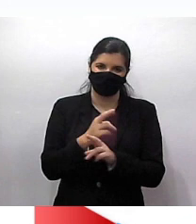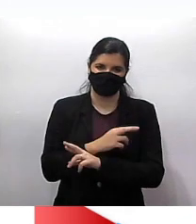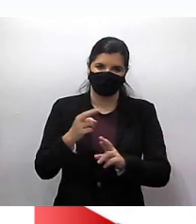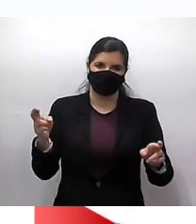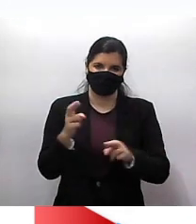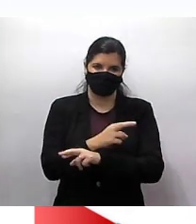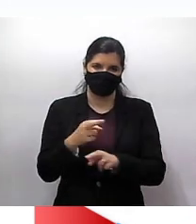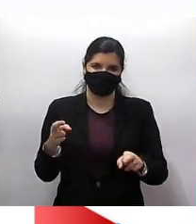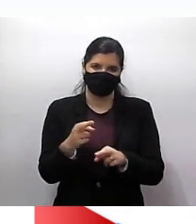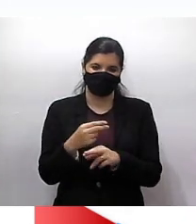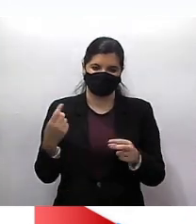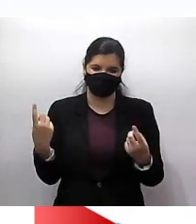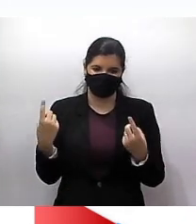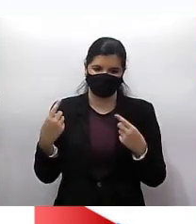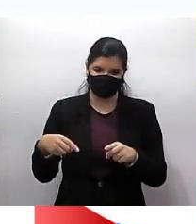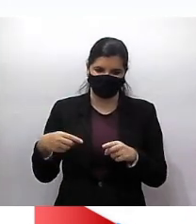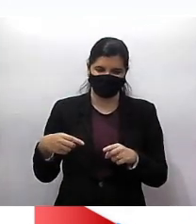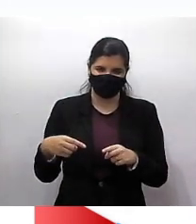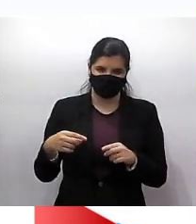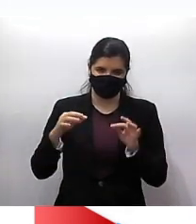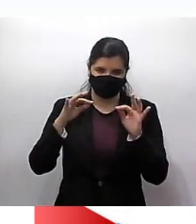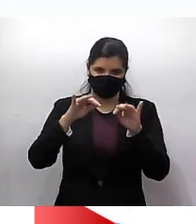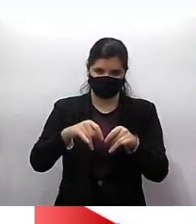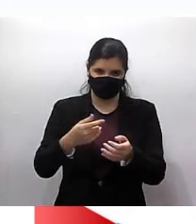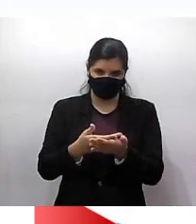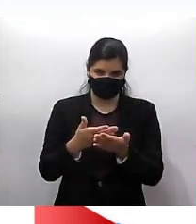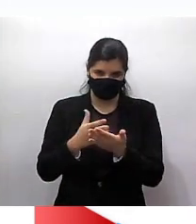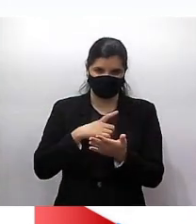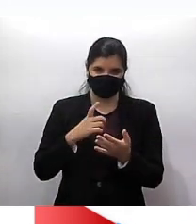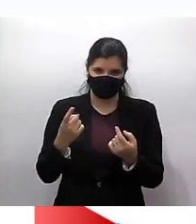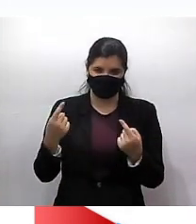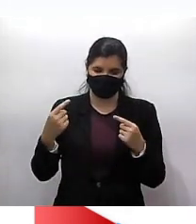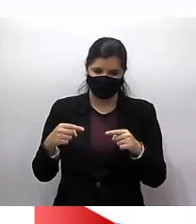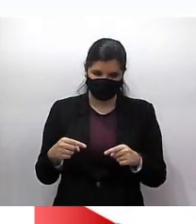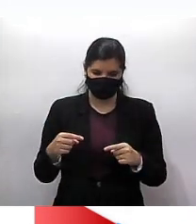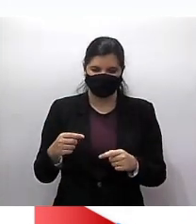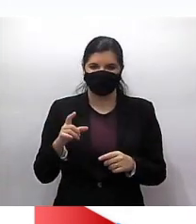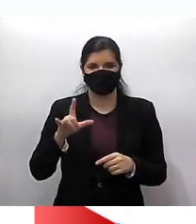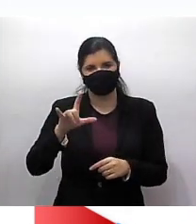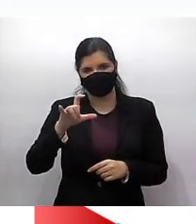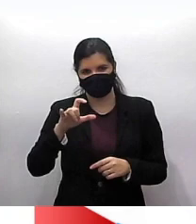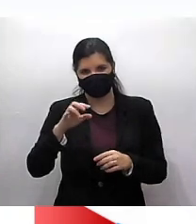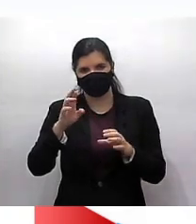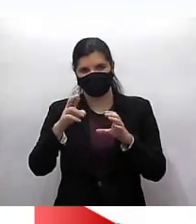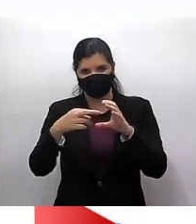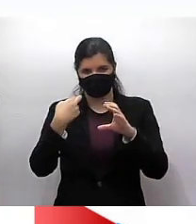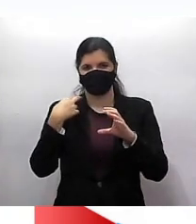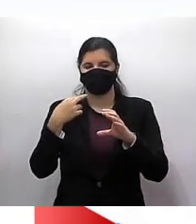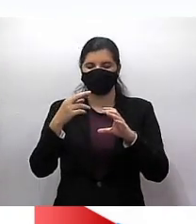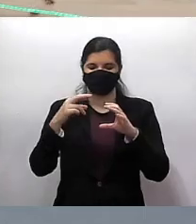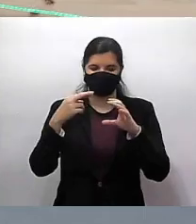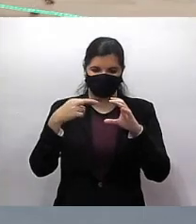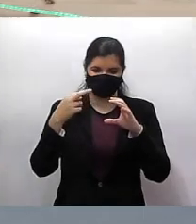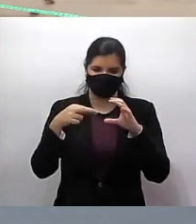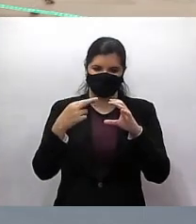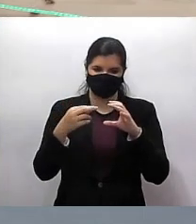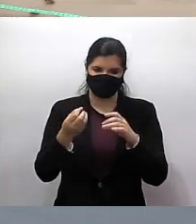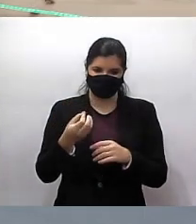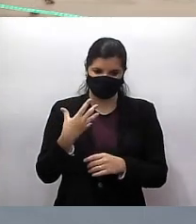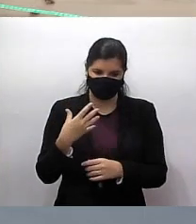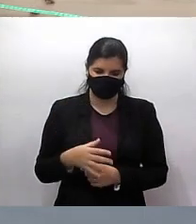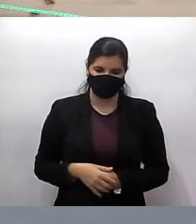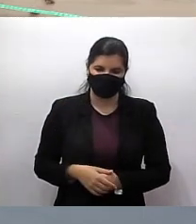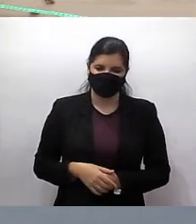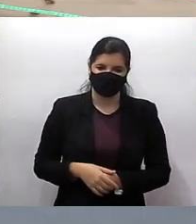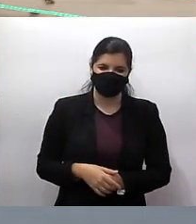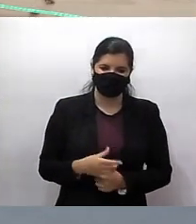relacionar com o desafio. Não esquece, no final da aula tem um desafio aí pra gente. Manda no Instagram, Robertão da Transmissão. Então vou falar logo dessa questão para